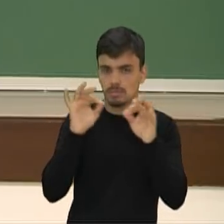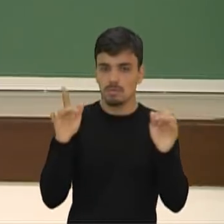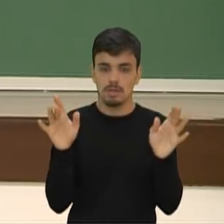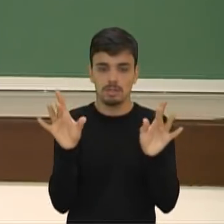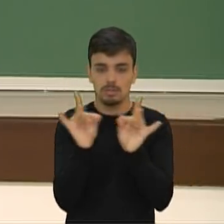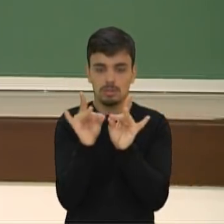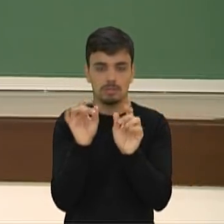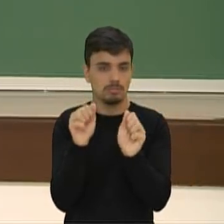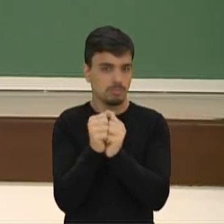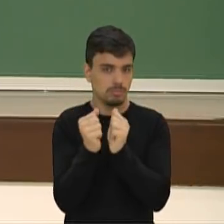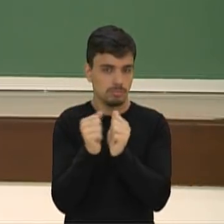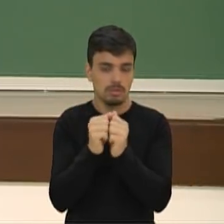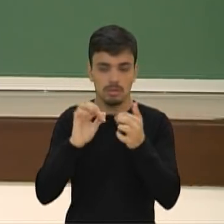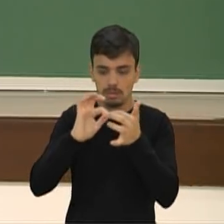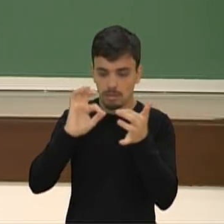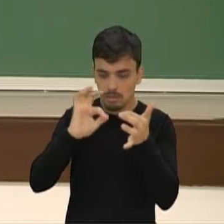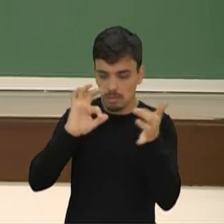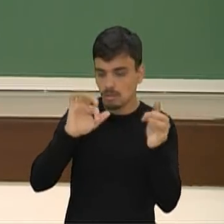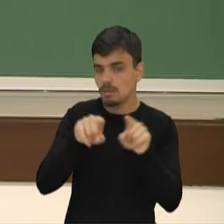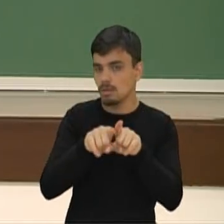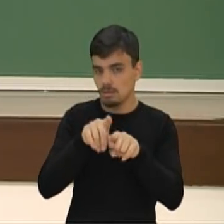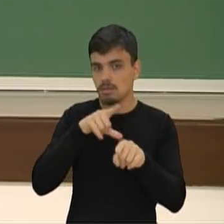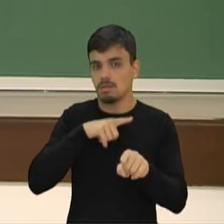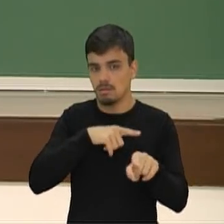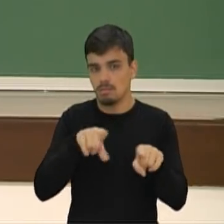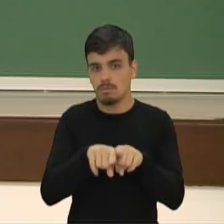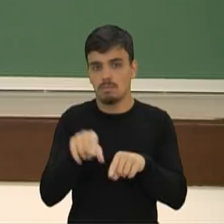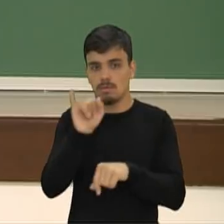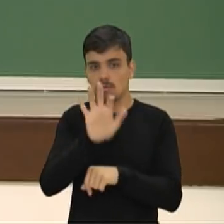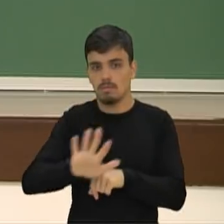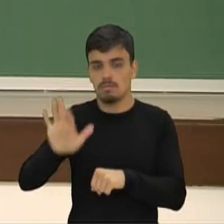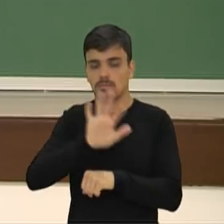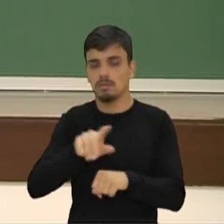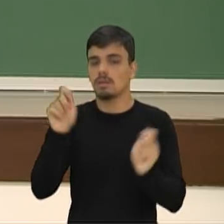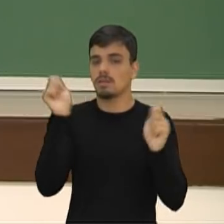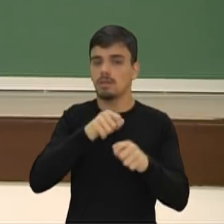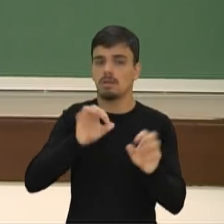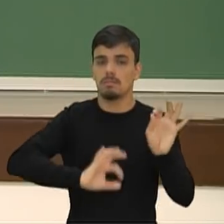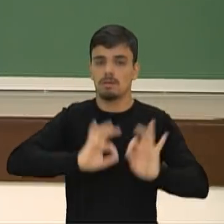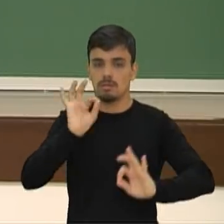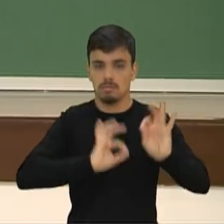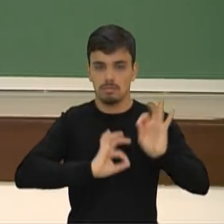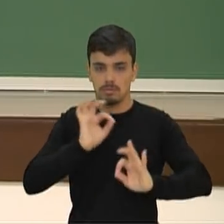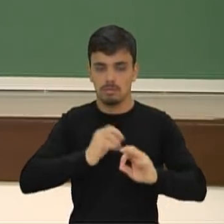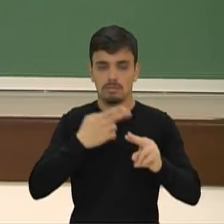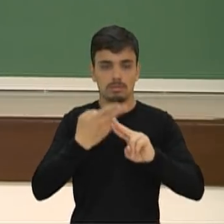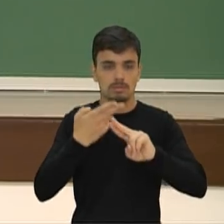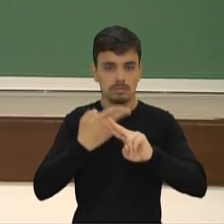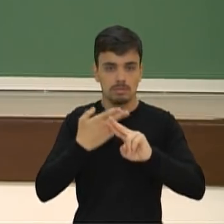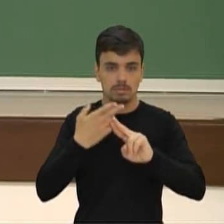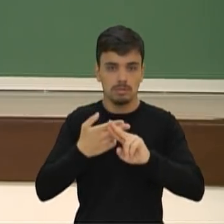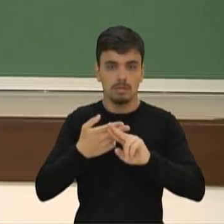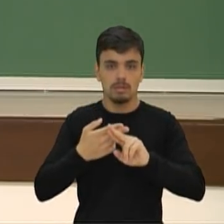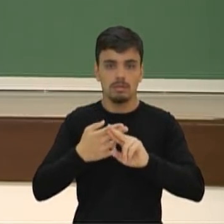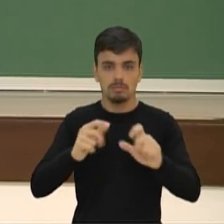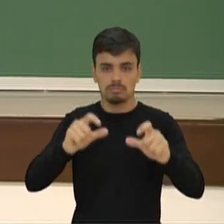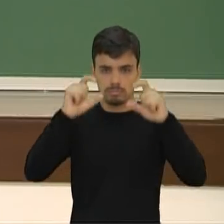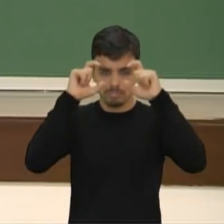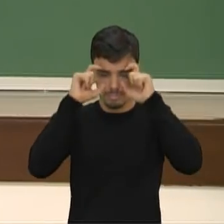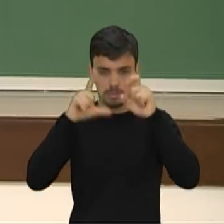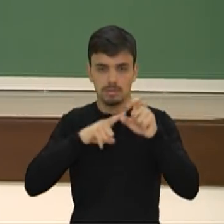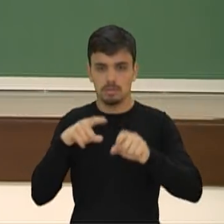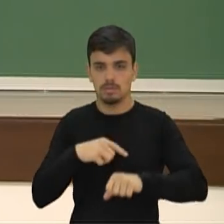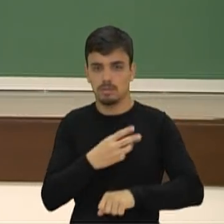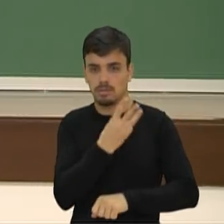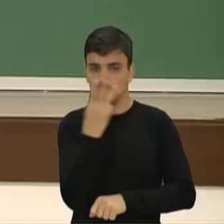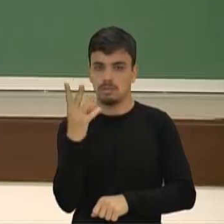elas estão assim com uma certa distância. Essa distância você consegue corrigir com a utilização do óculos, aonde você tem a